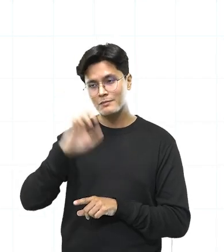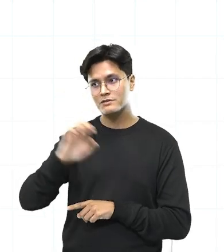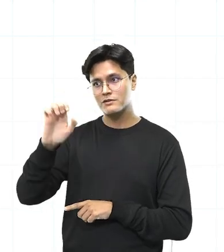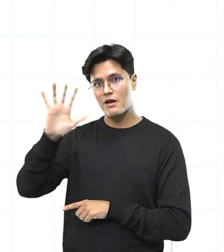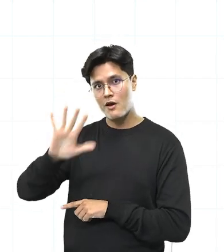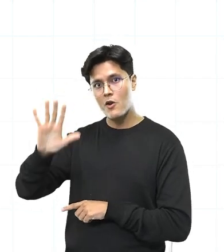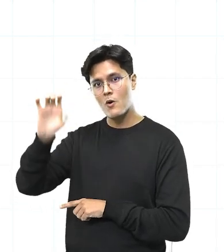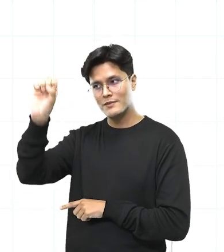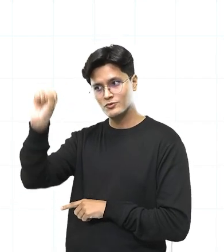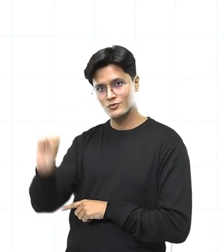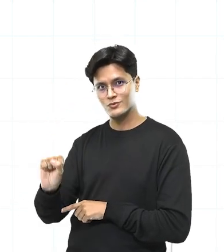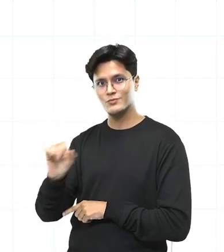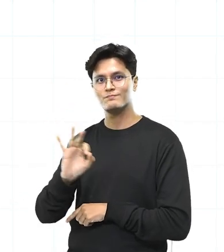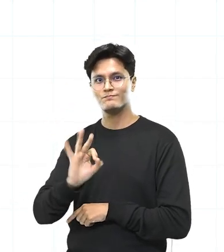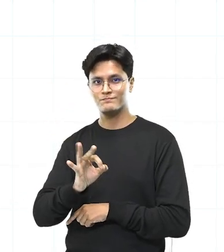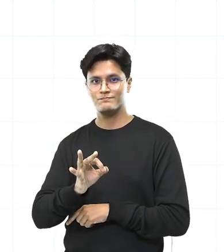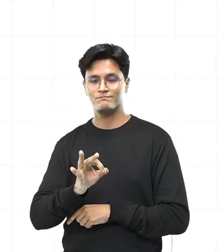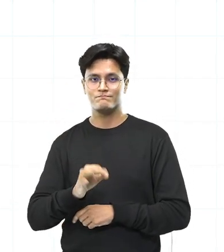da Europa.